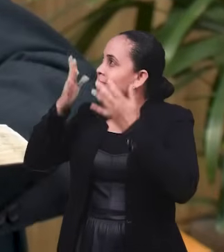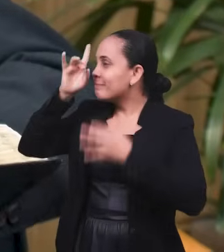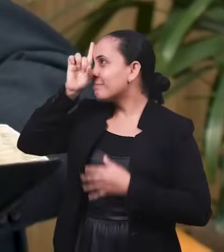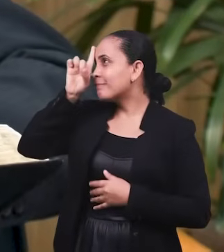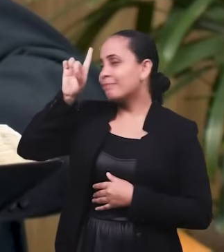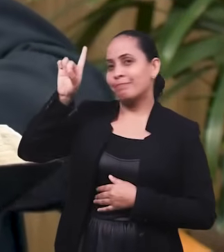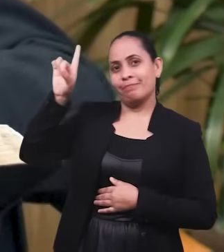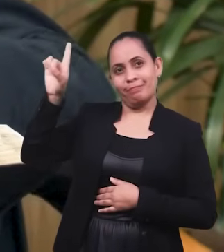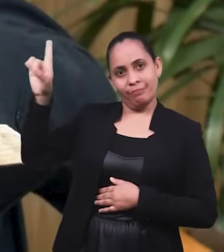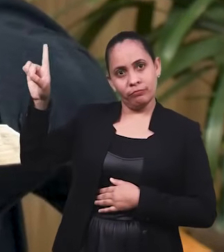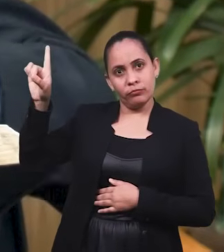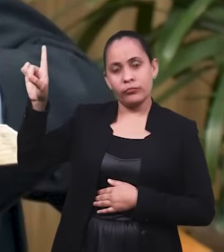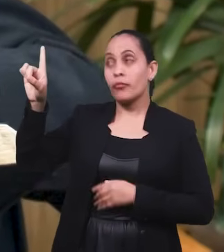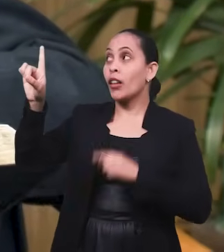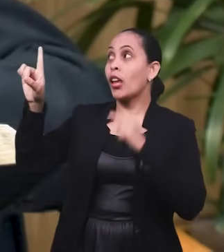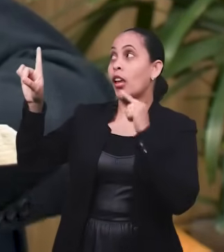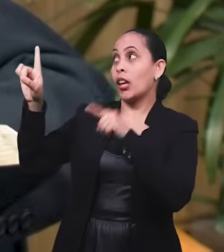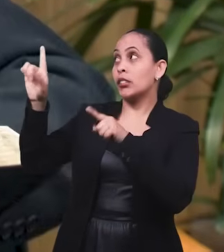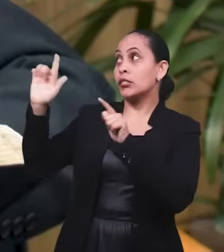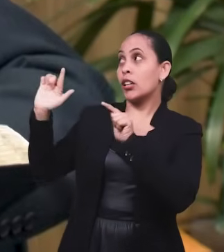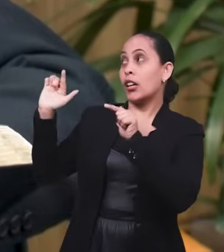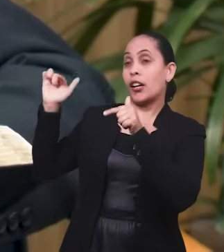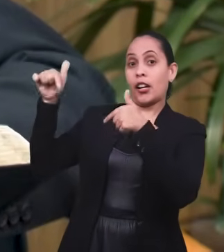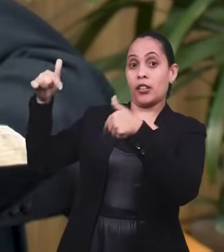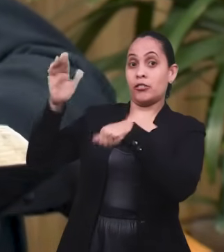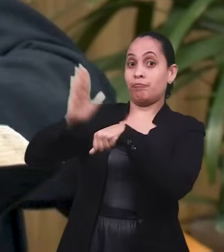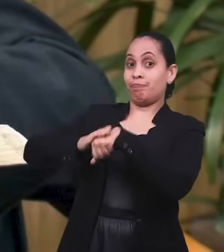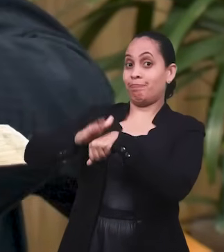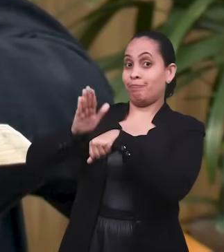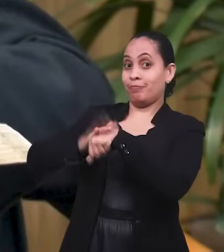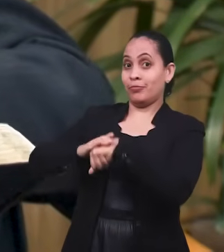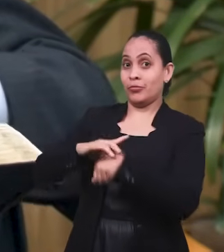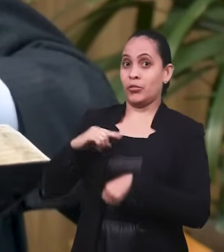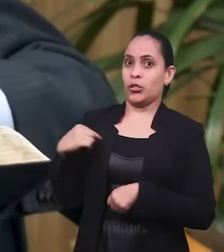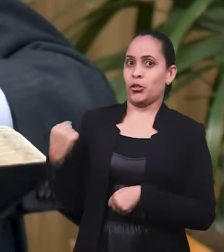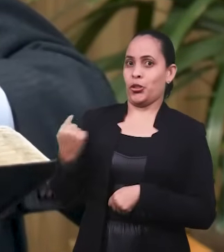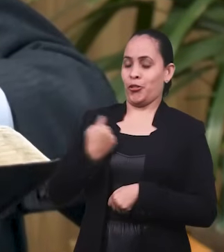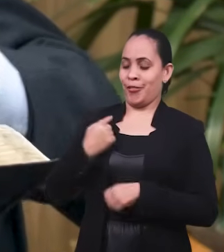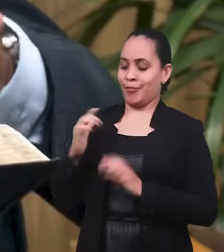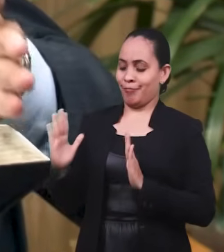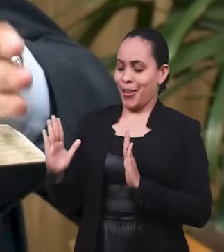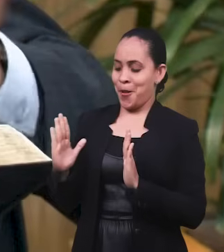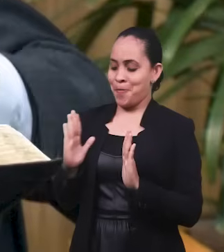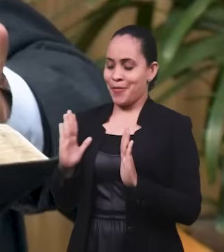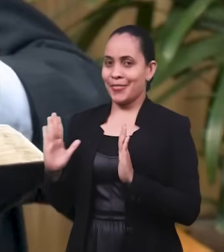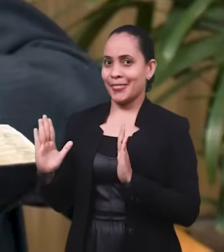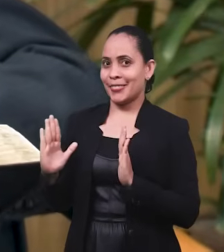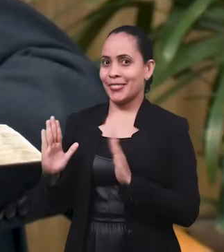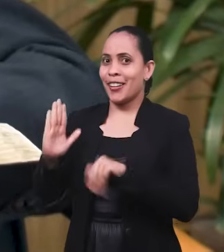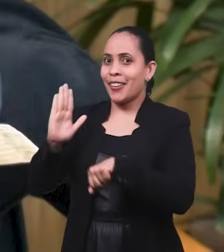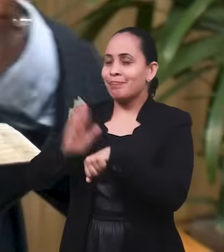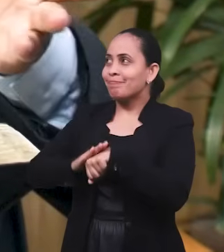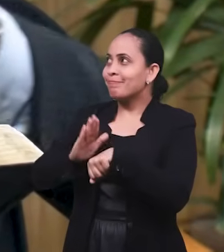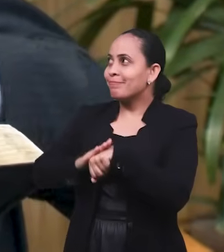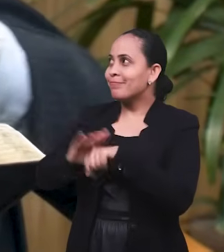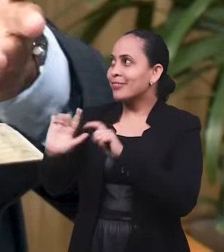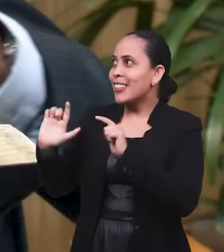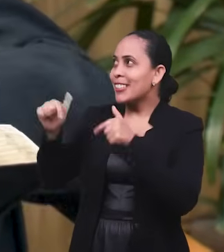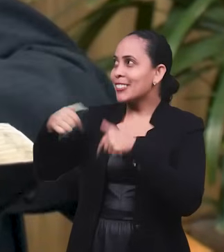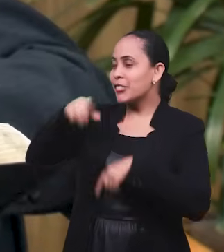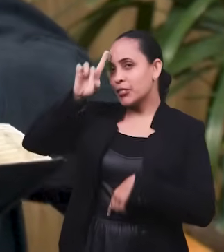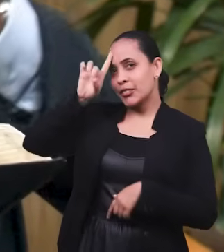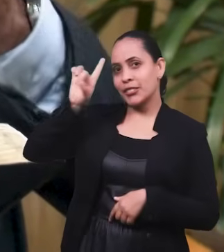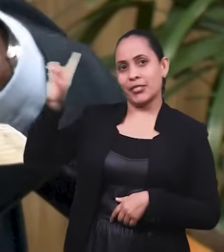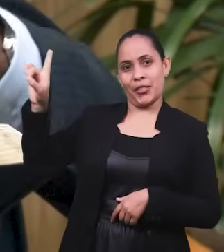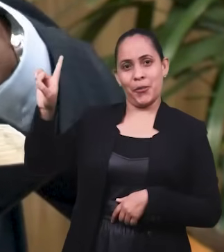Senhor, deixamos que Ele resolva. Né? Quando a gente entra nesse tempo, no tempo de Deus, há um louvor até que nós cantamos